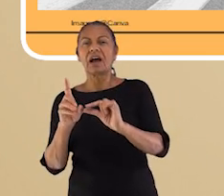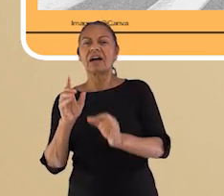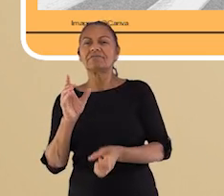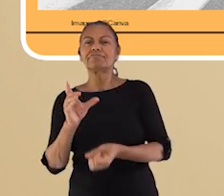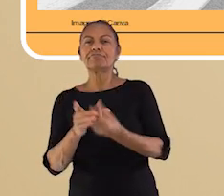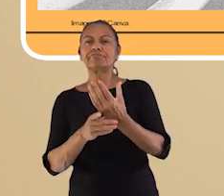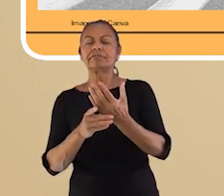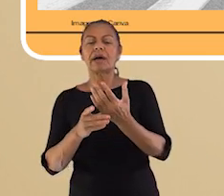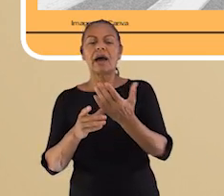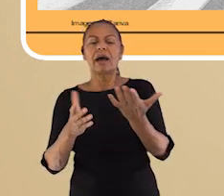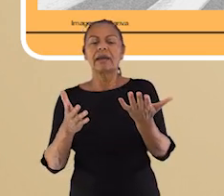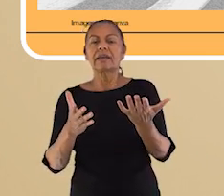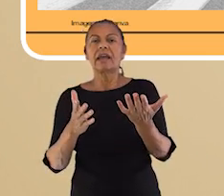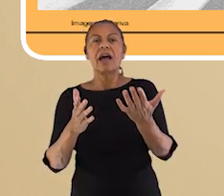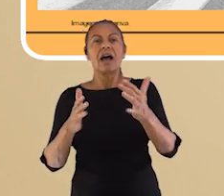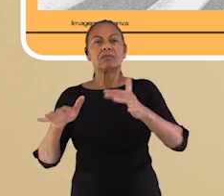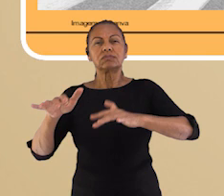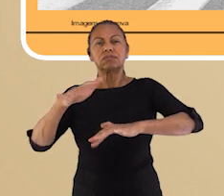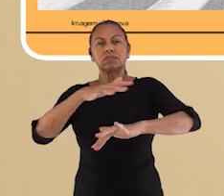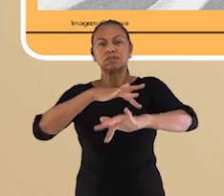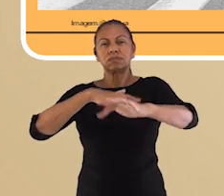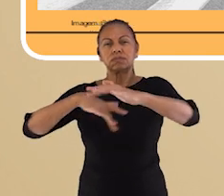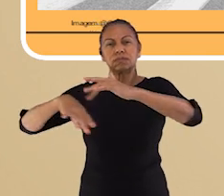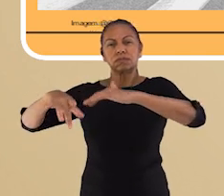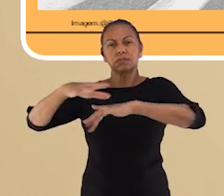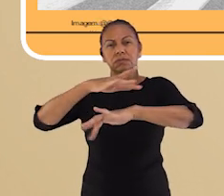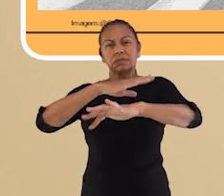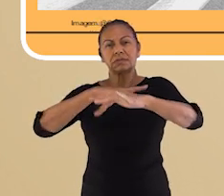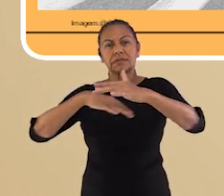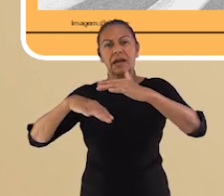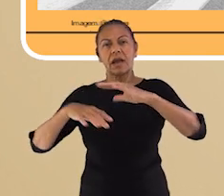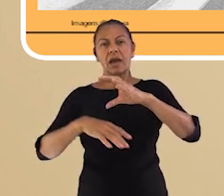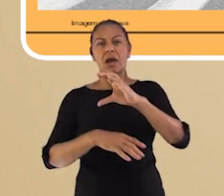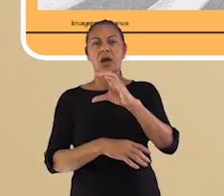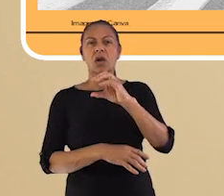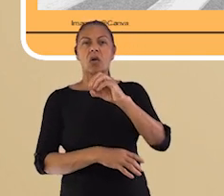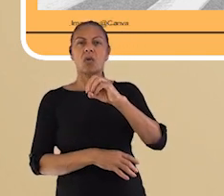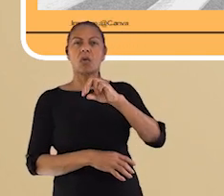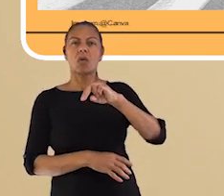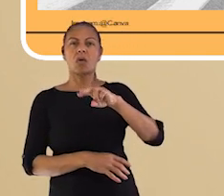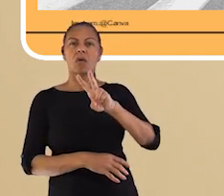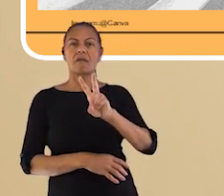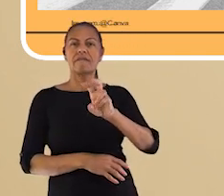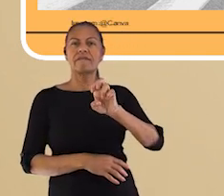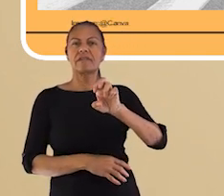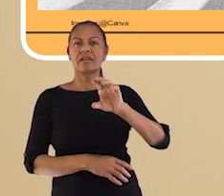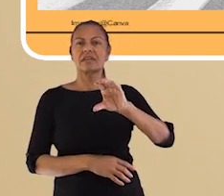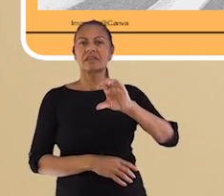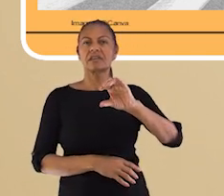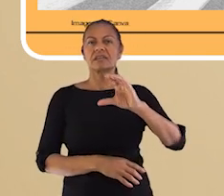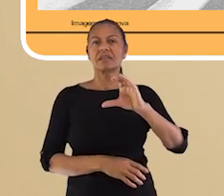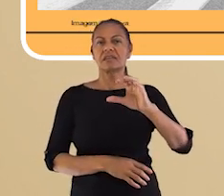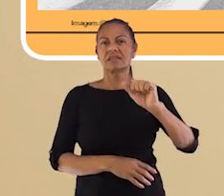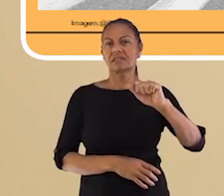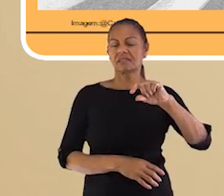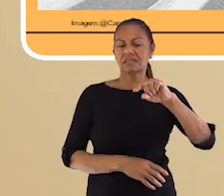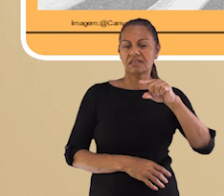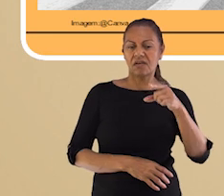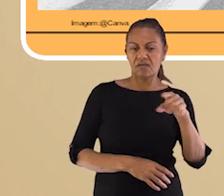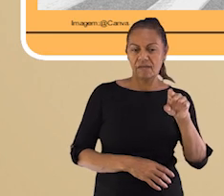quente ele sobe, formando assim a corrente de convecção. Mas o problema está quando o ar ele